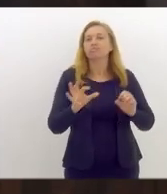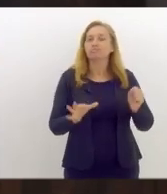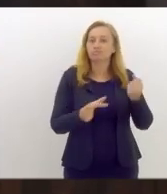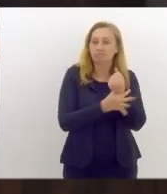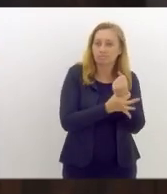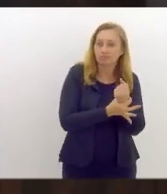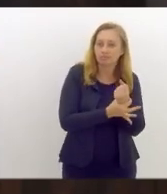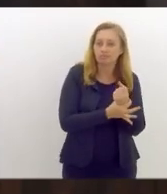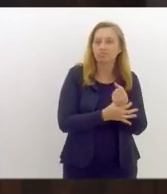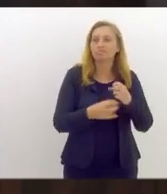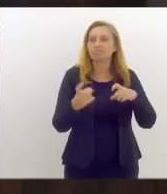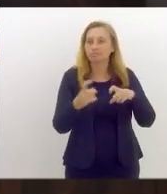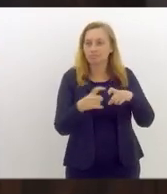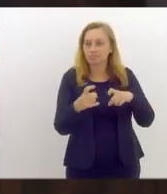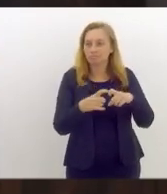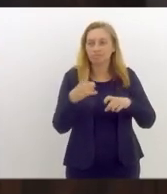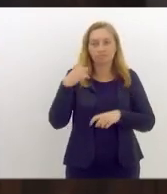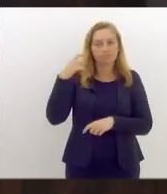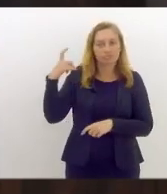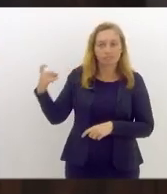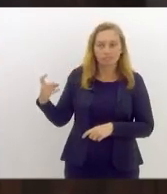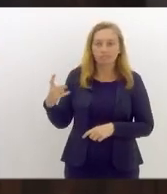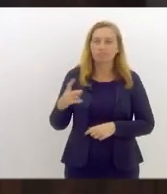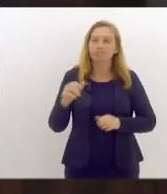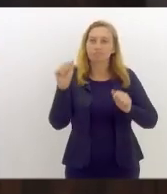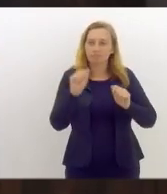médico departamento de som sensores